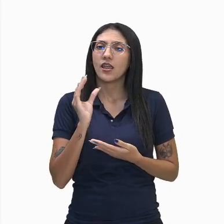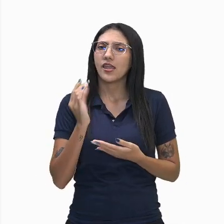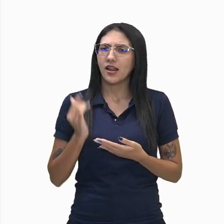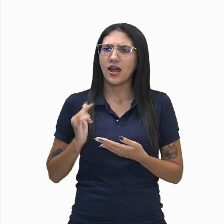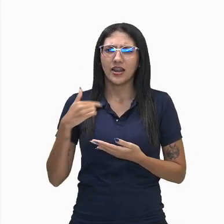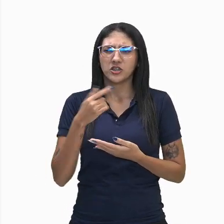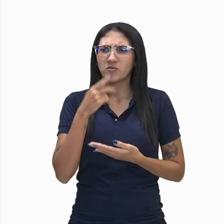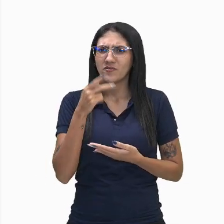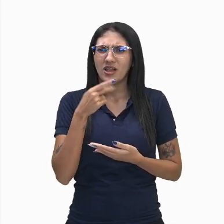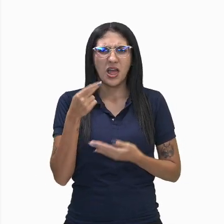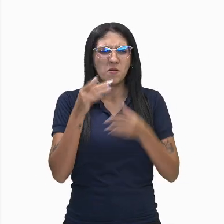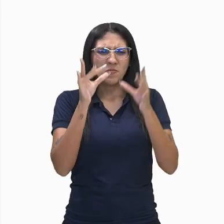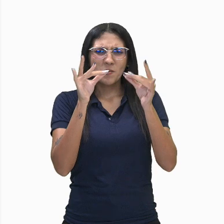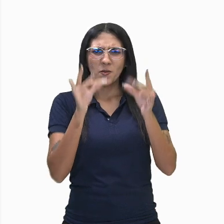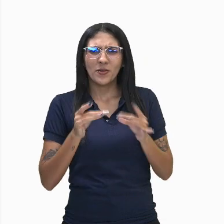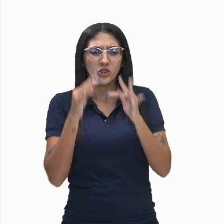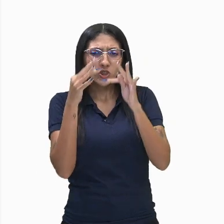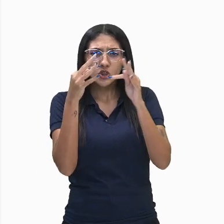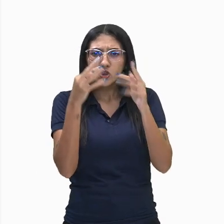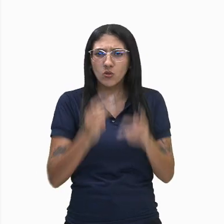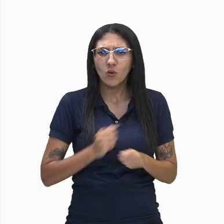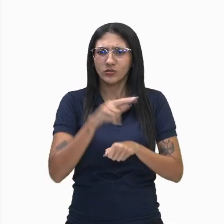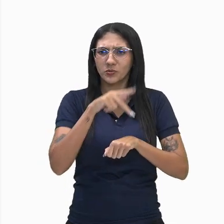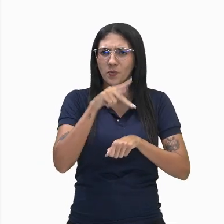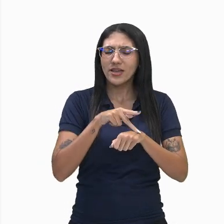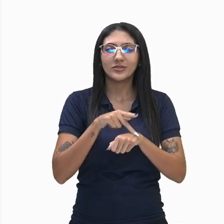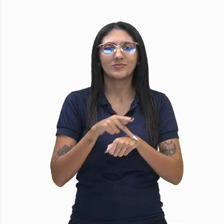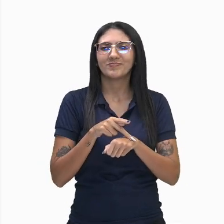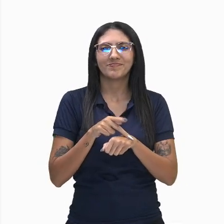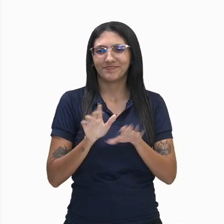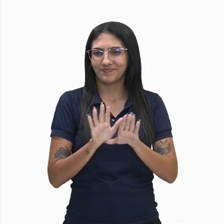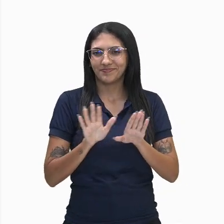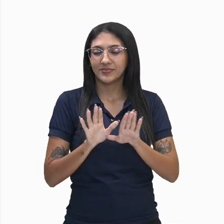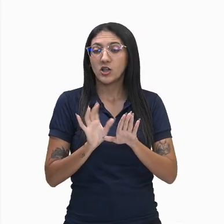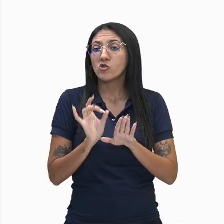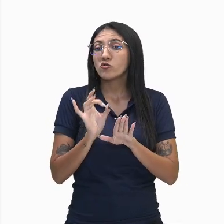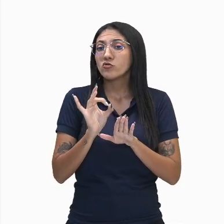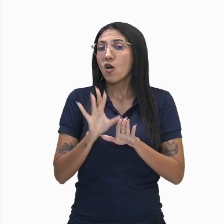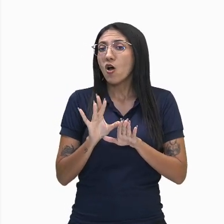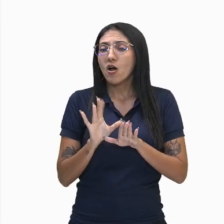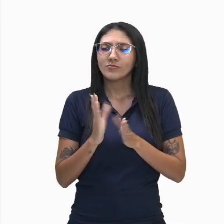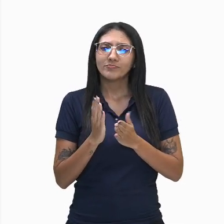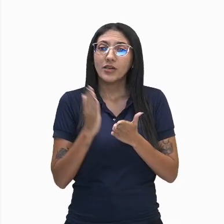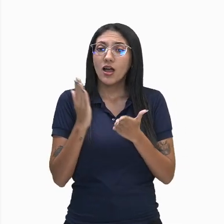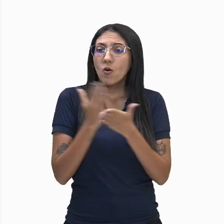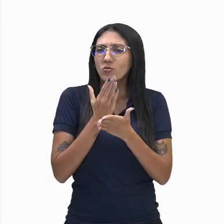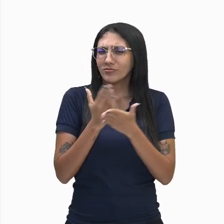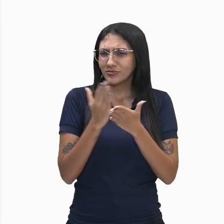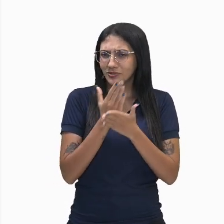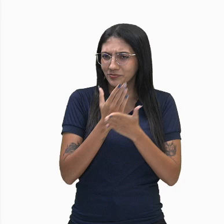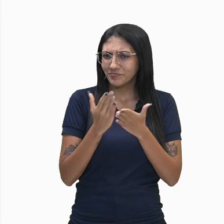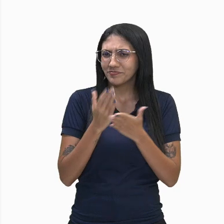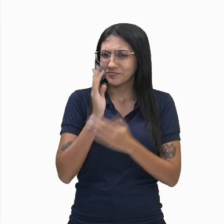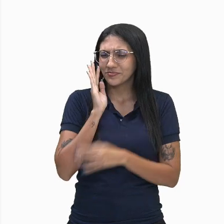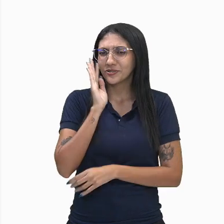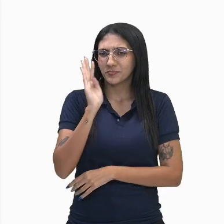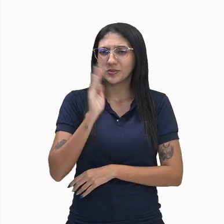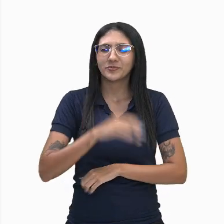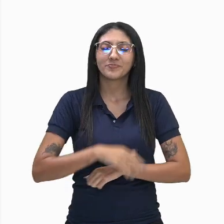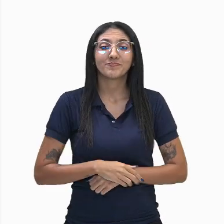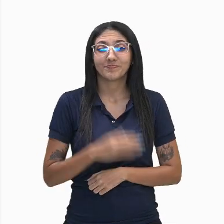falar de todos os países nem de todos os impérios. Vamos falar especificamente de alguns, tá bom? Então vamos